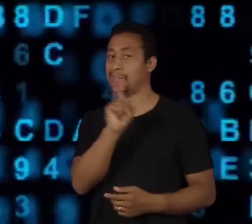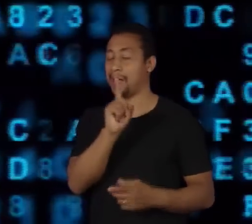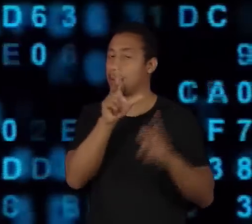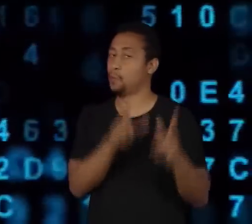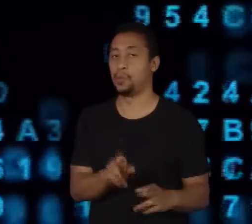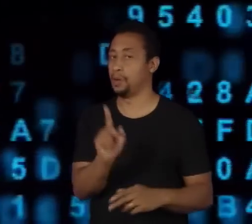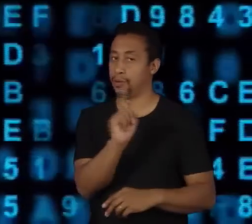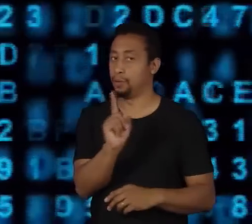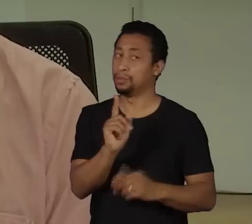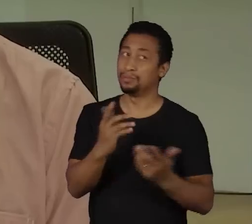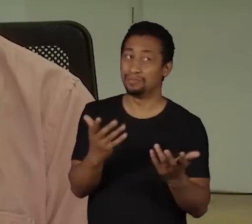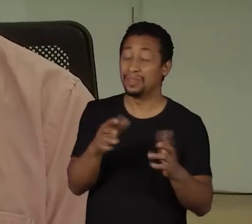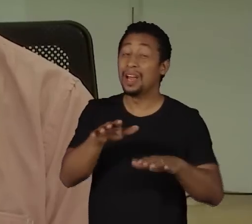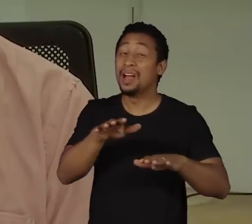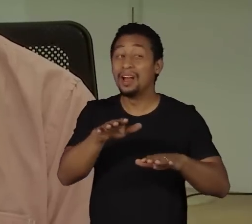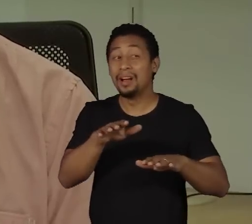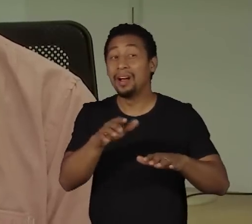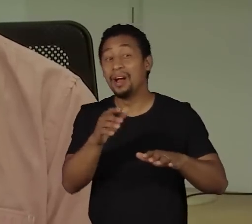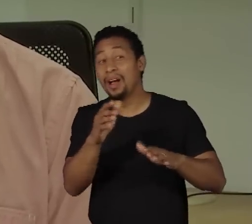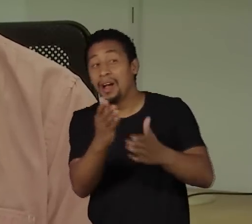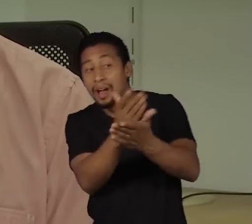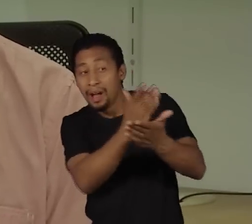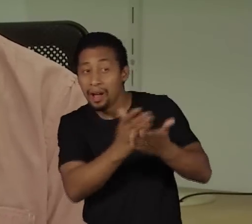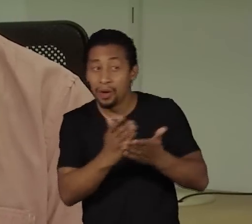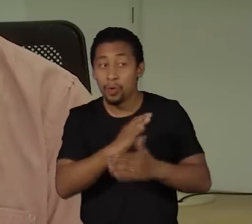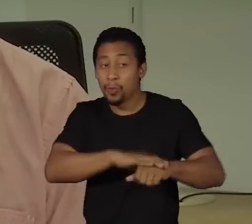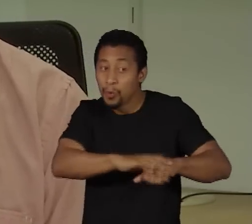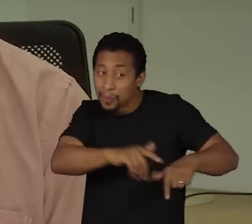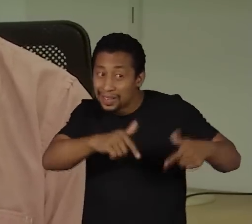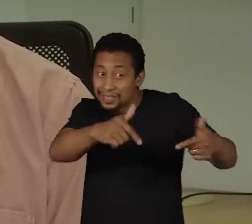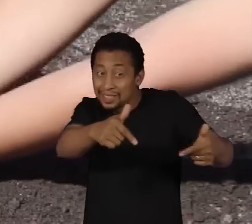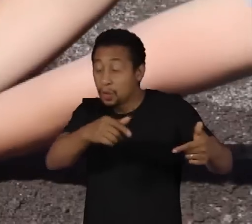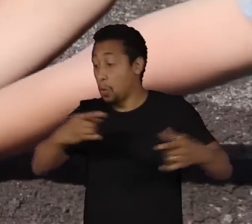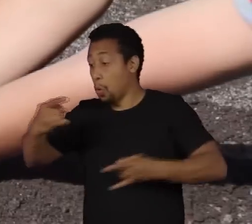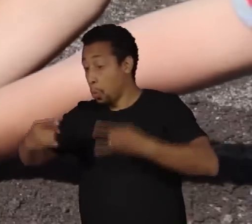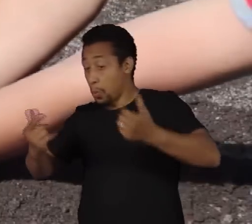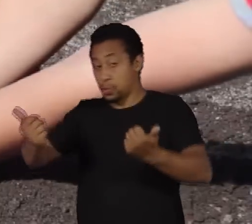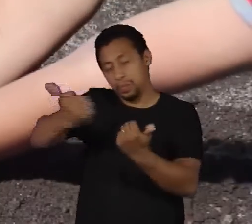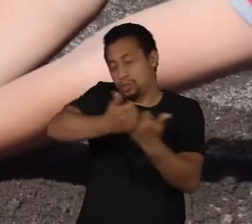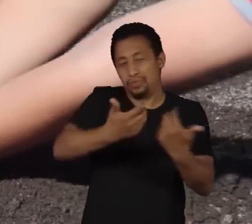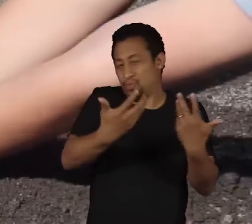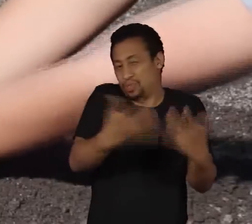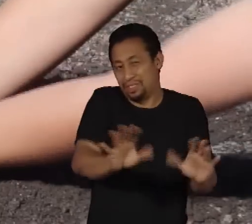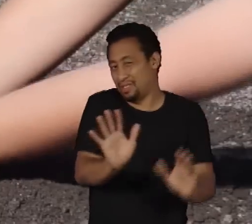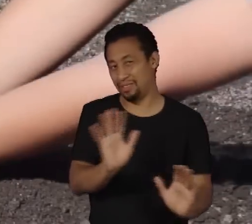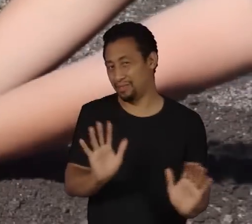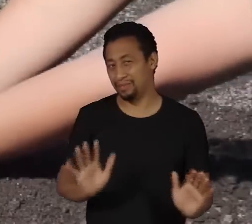algumas tarefas, algumas atividades sejam substituídas por máquinas, né?